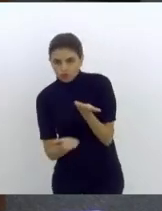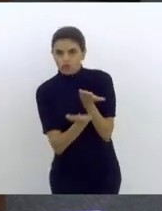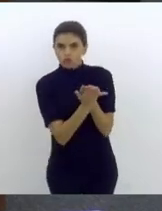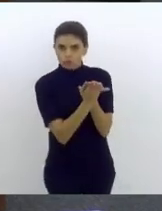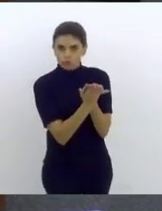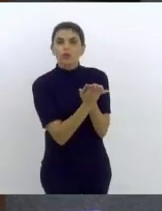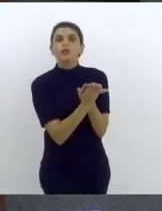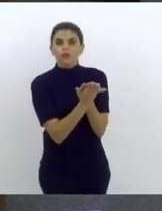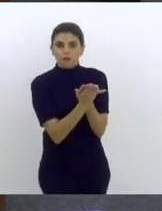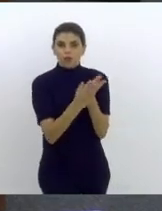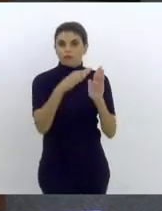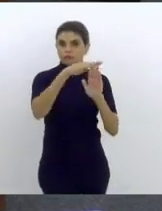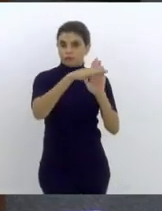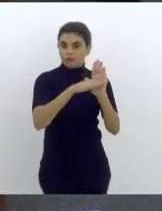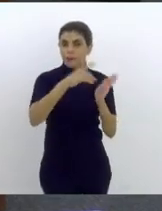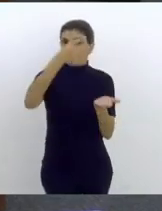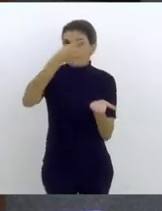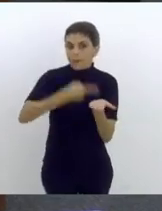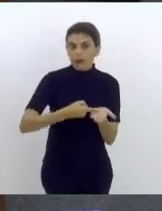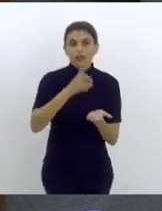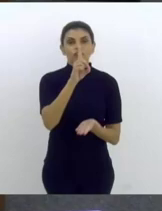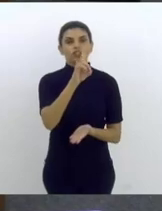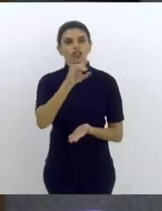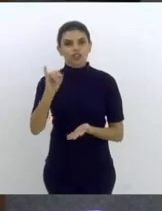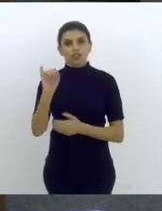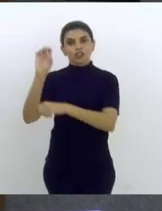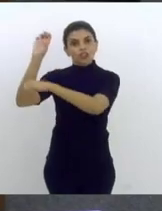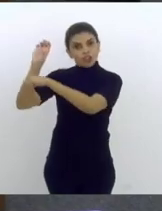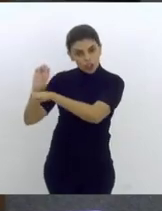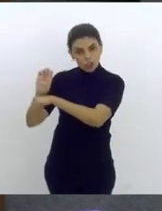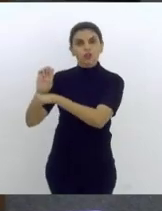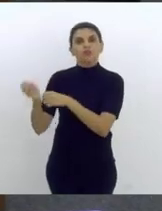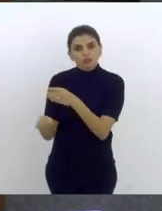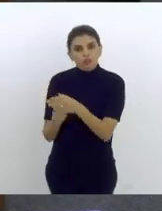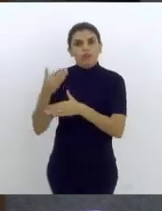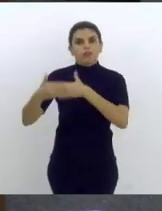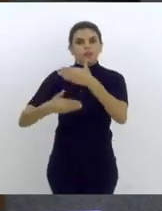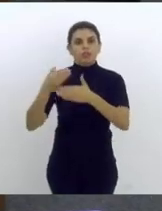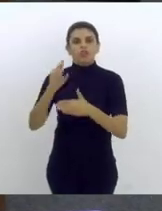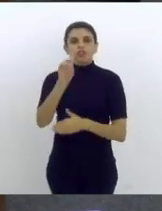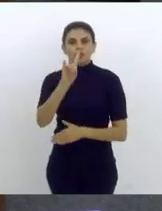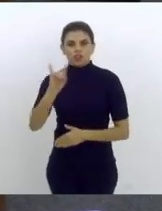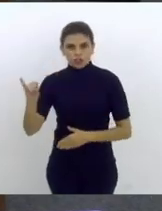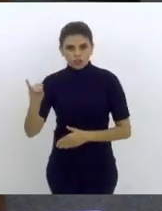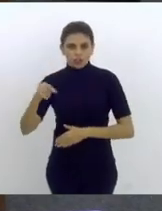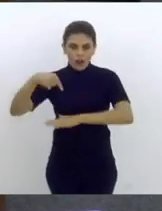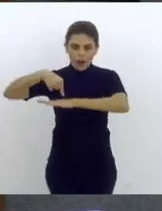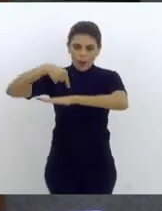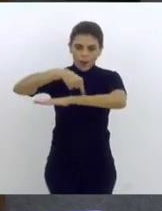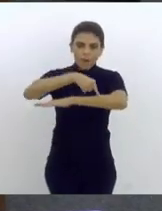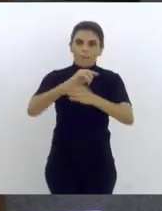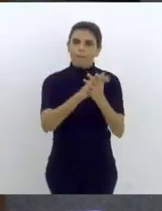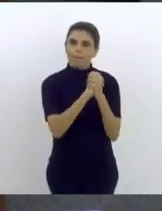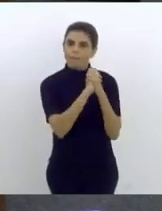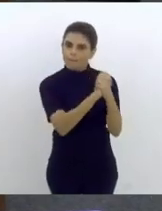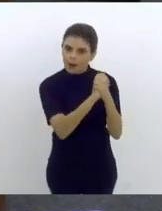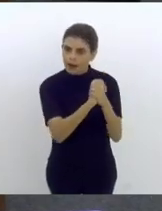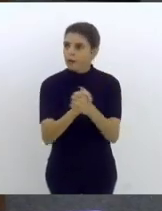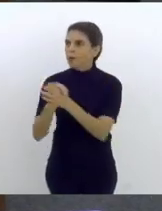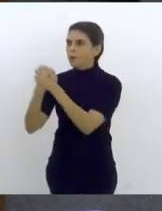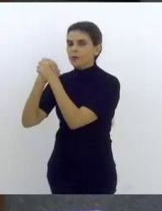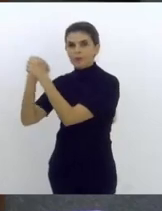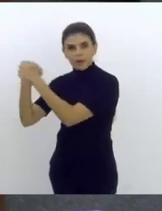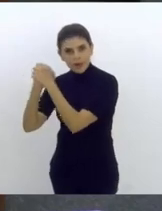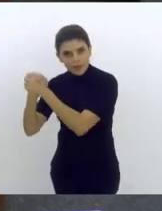incluindo no calendário também Estadual o dia do acupunturista Parabéns a todos acupunturistas parabéns